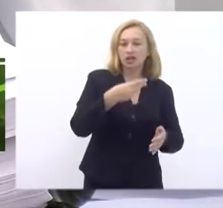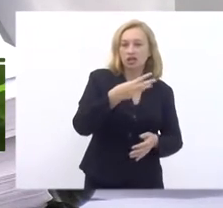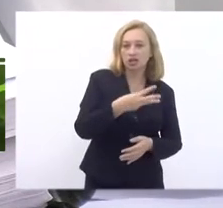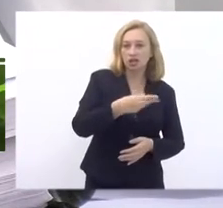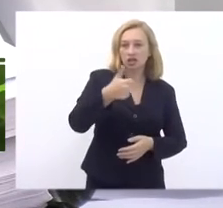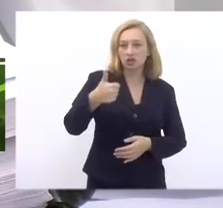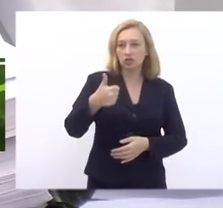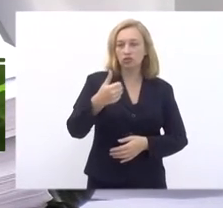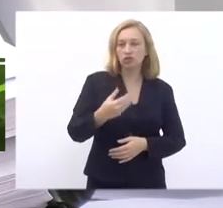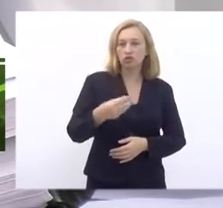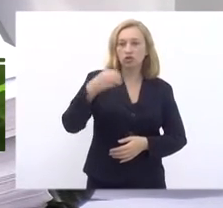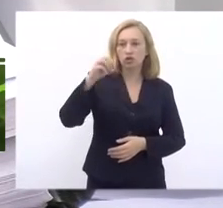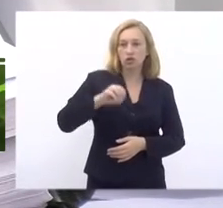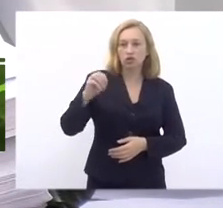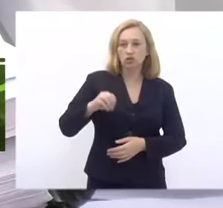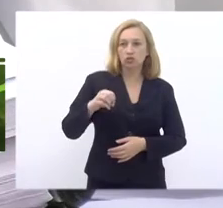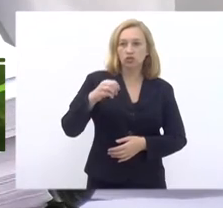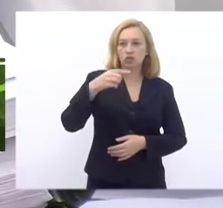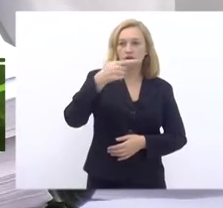de outubro